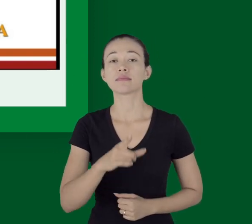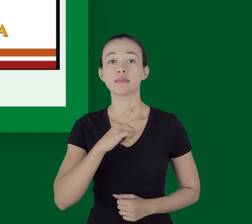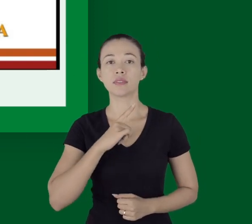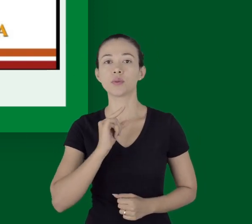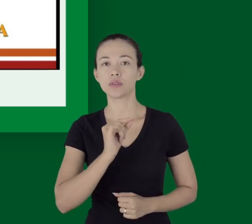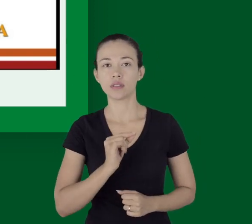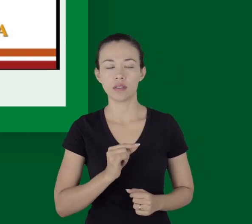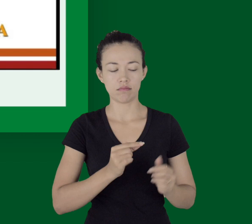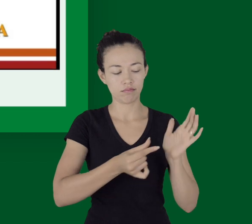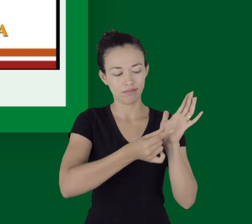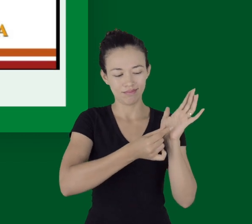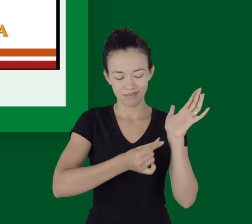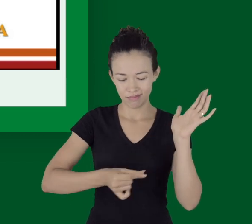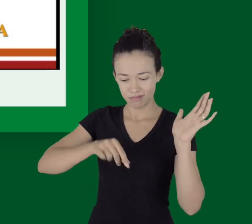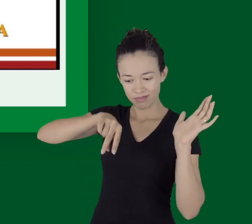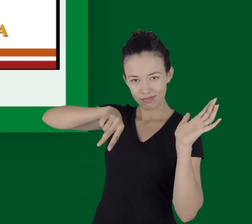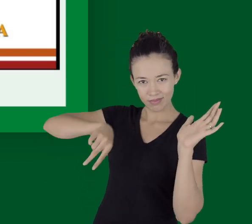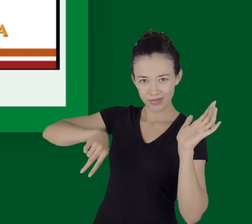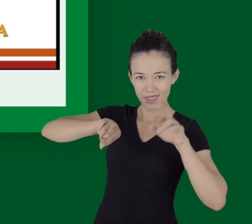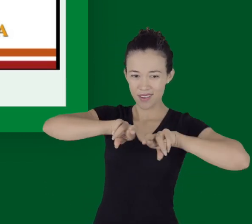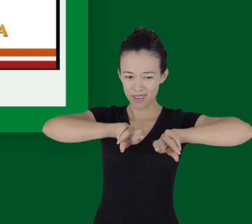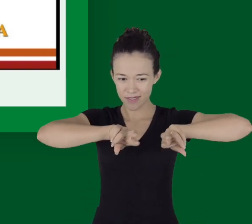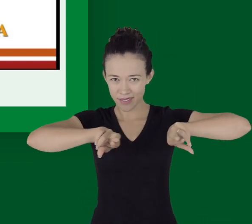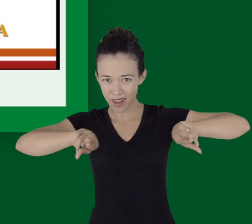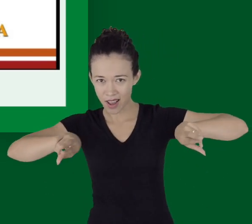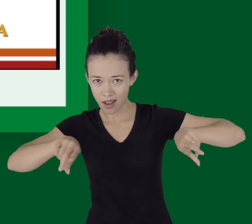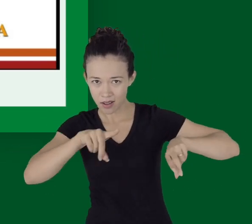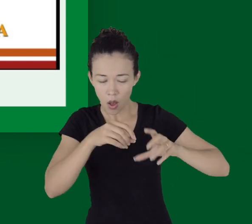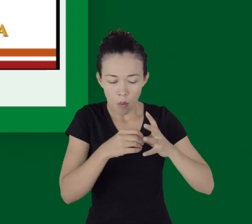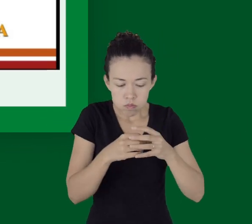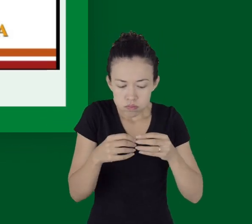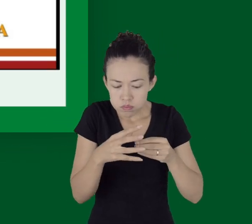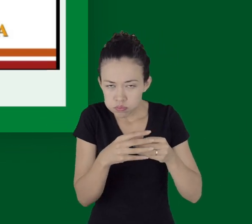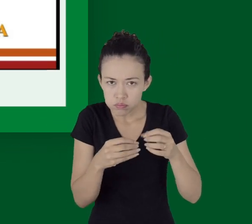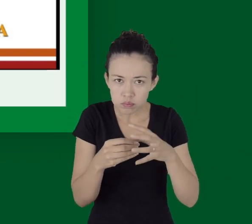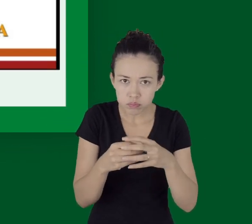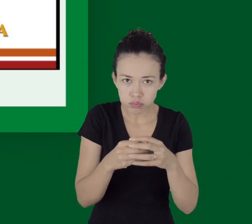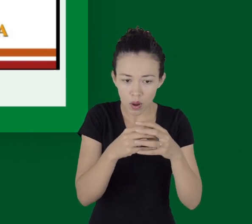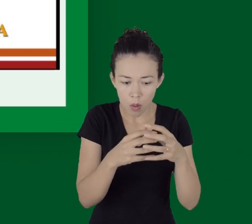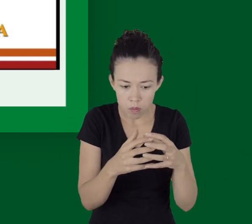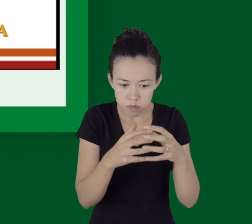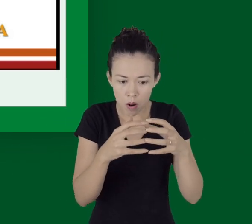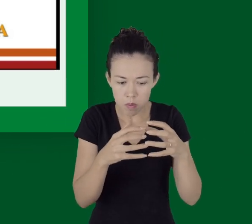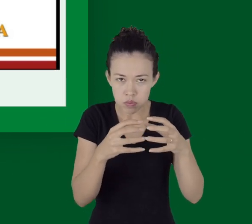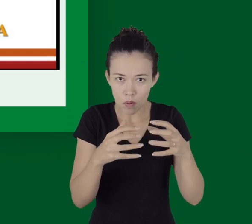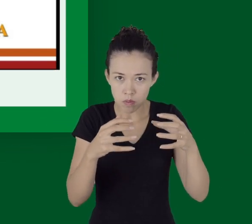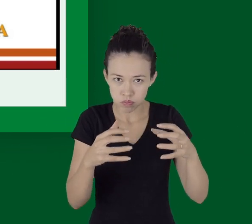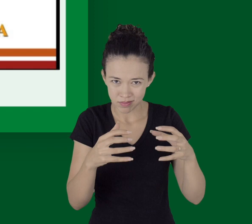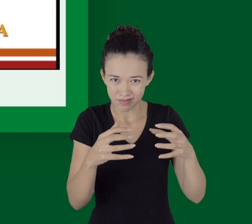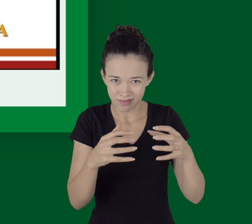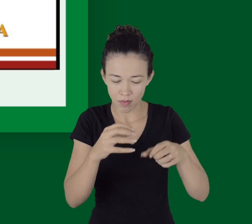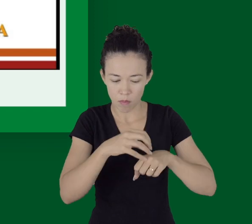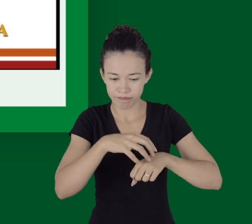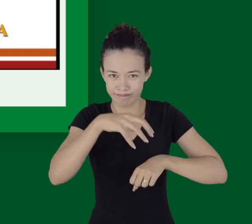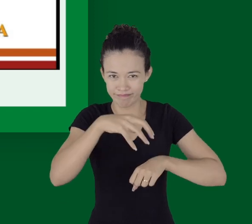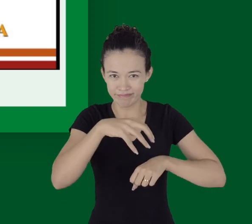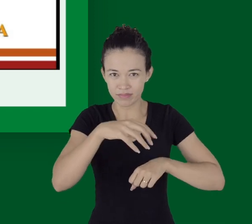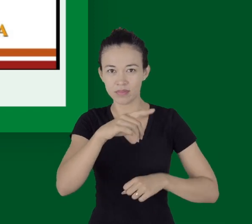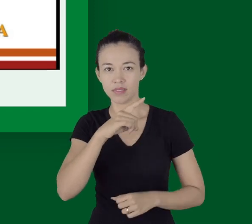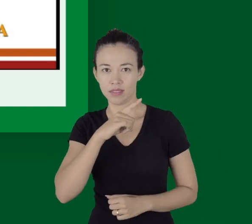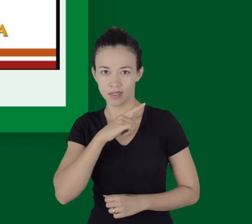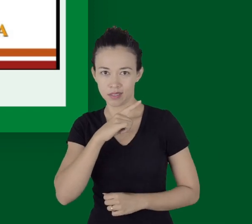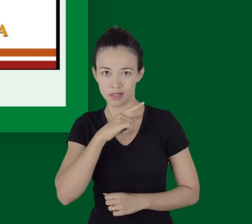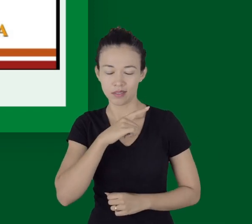tecido neurológico, esse parênquima, ele vai reagir com uma resposta local, seja formando hematoma, ruptura desses